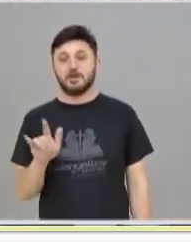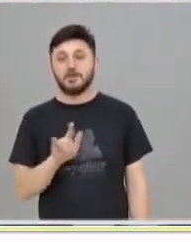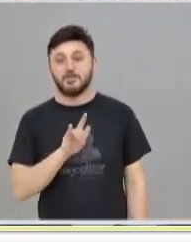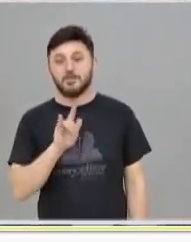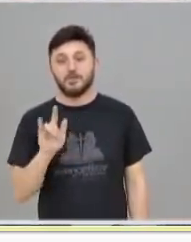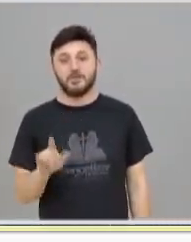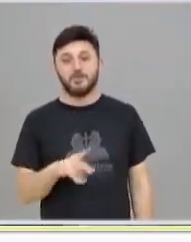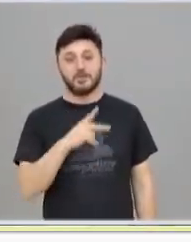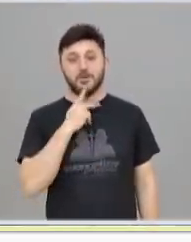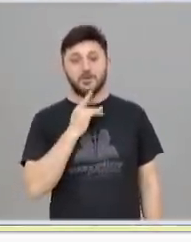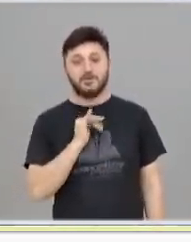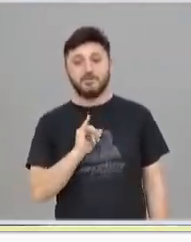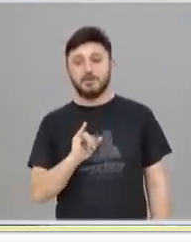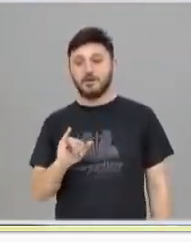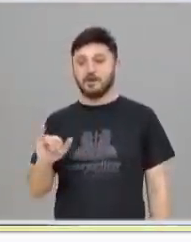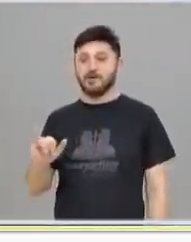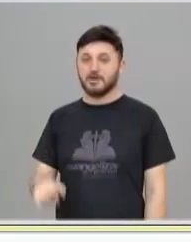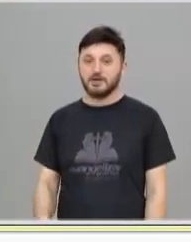palmas aos pais em pé.